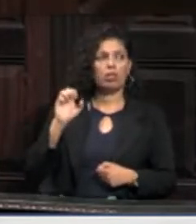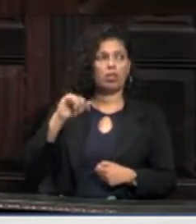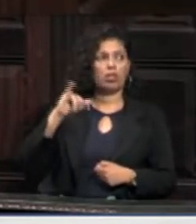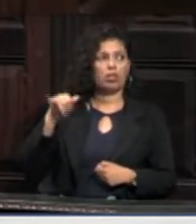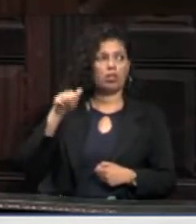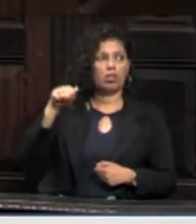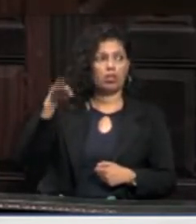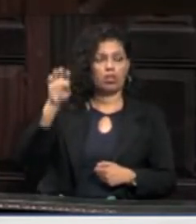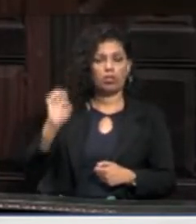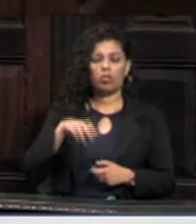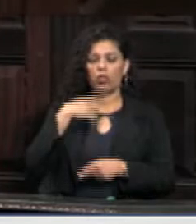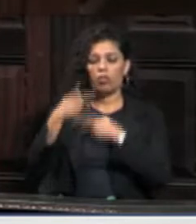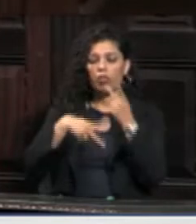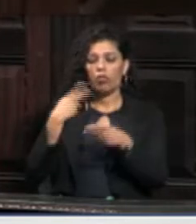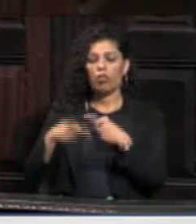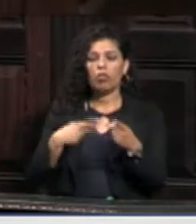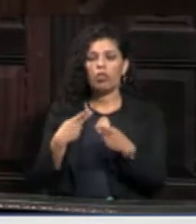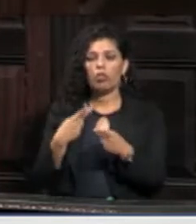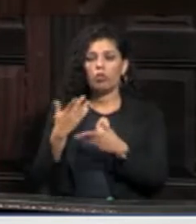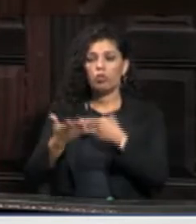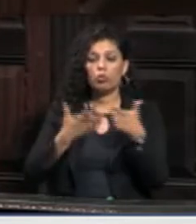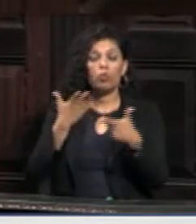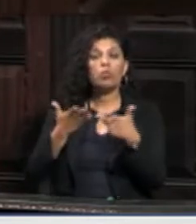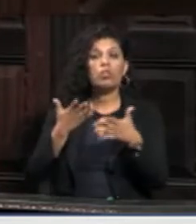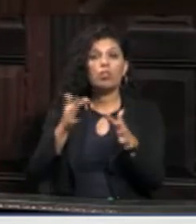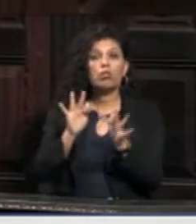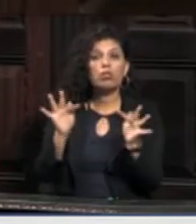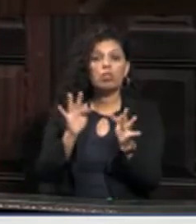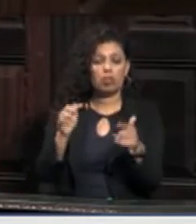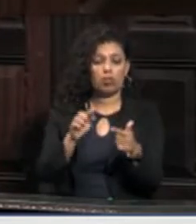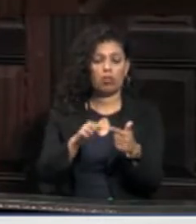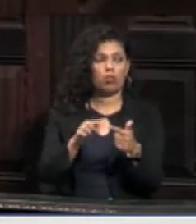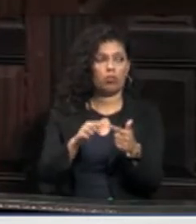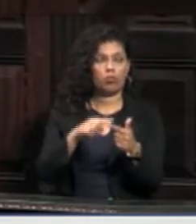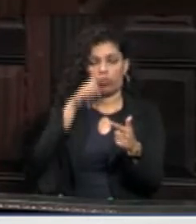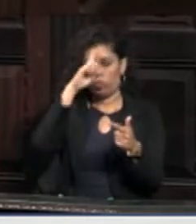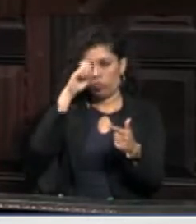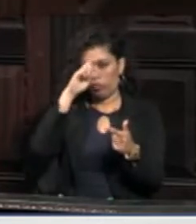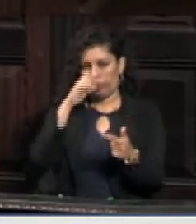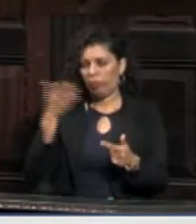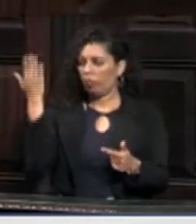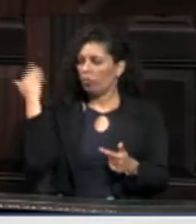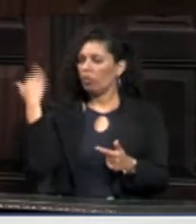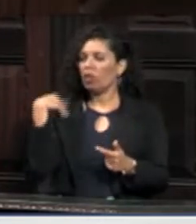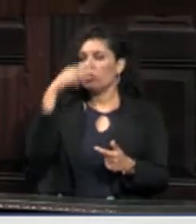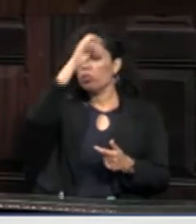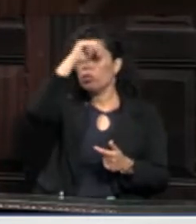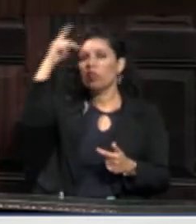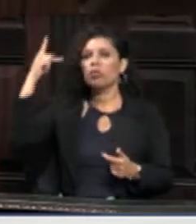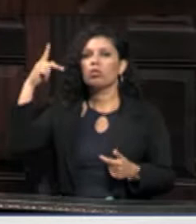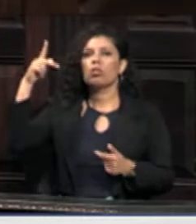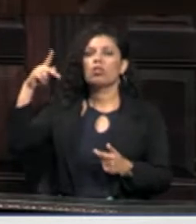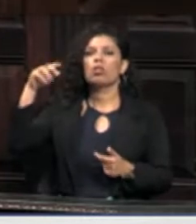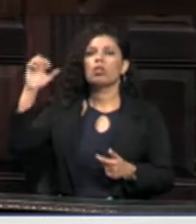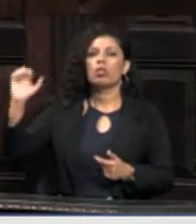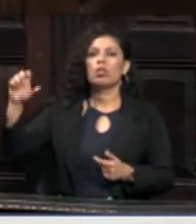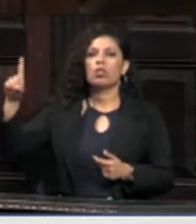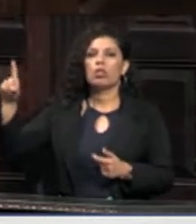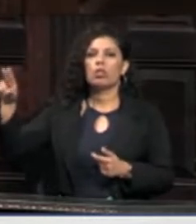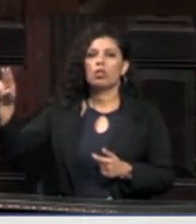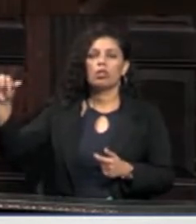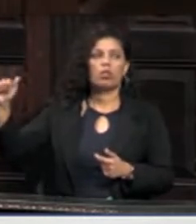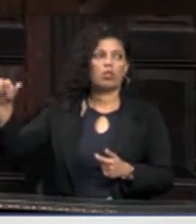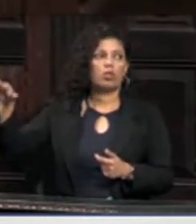chamar a atenção dos novos deputados, por exemplo, o ex-prefeito Eduardo Paes, quando assumiu a prefeitura da cidade do Rio de Janeiro,